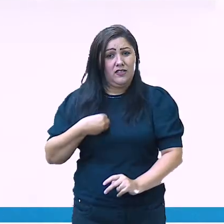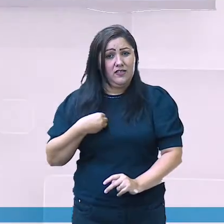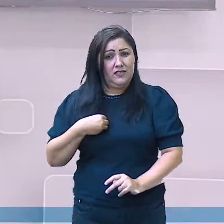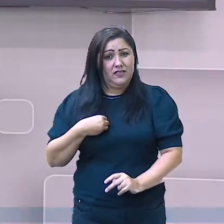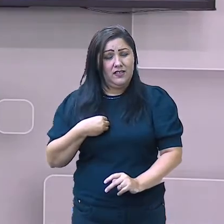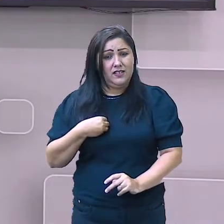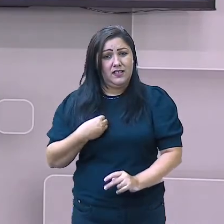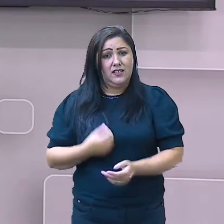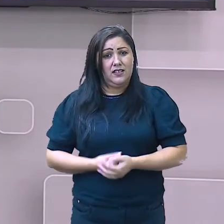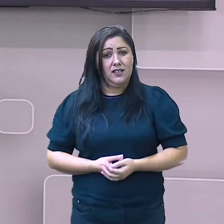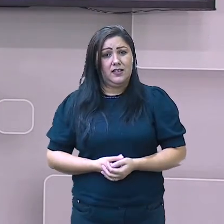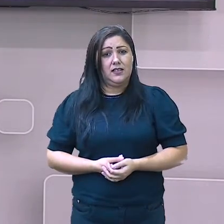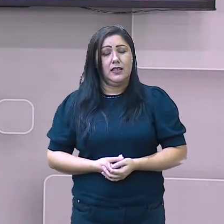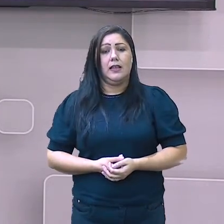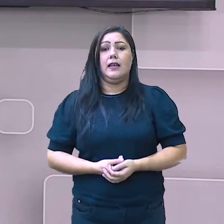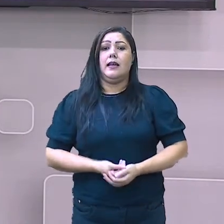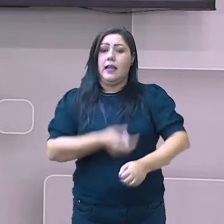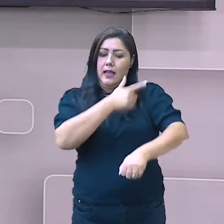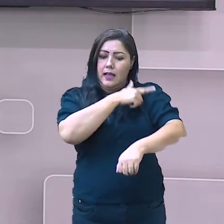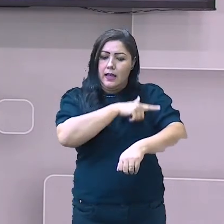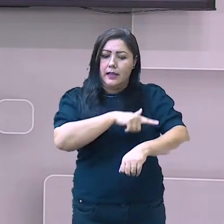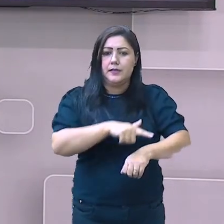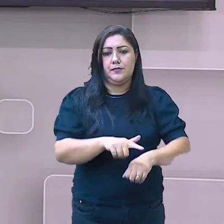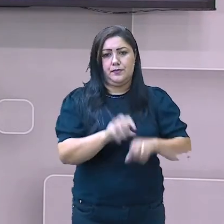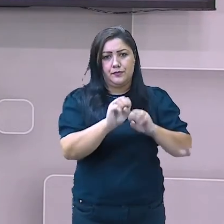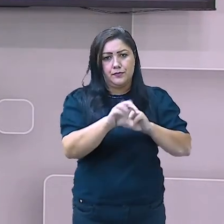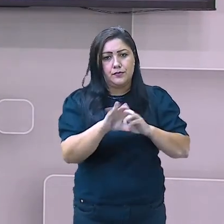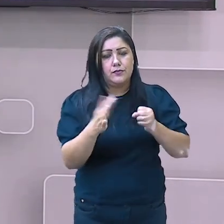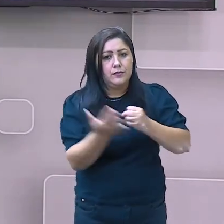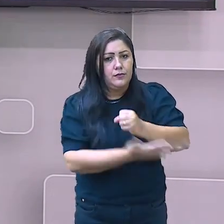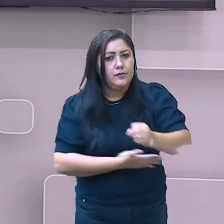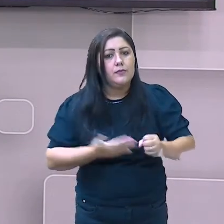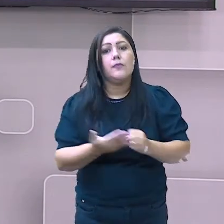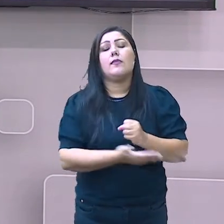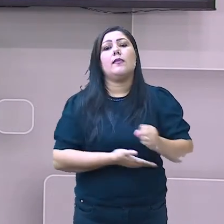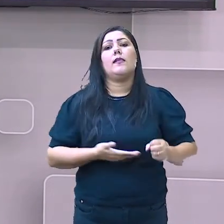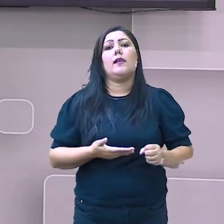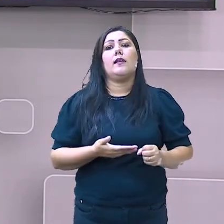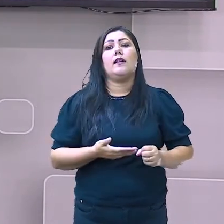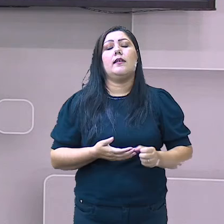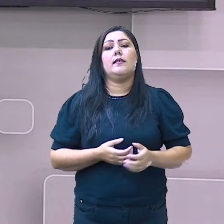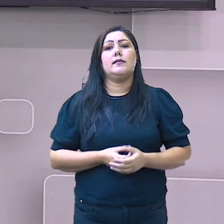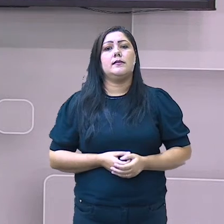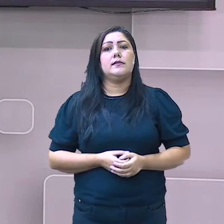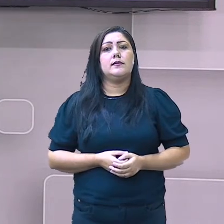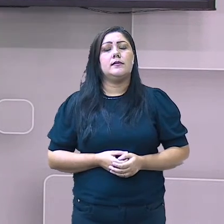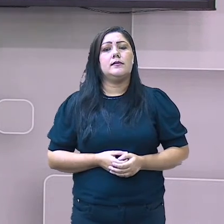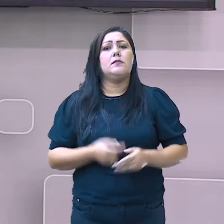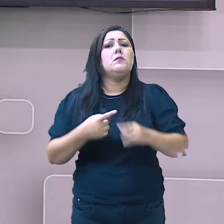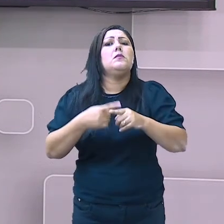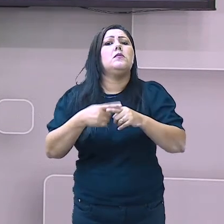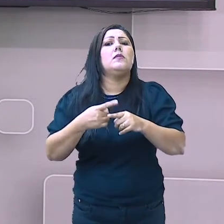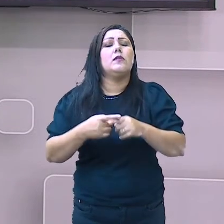de educação, ela foi feita para